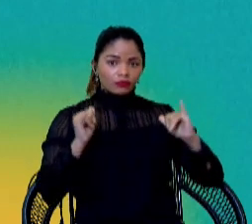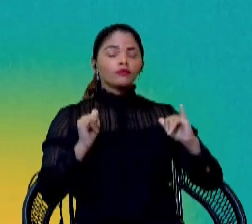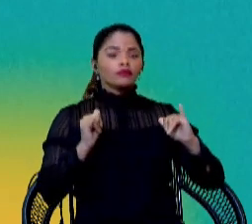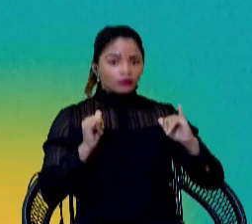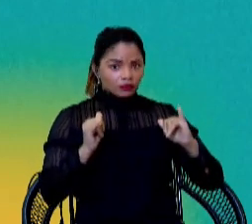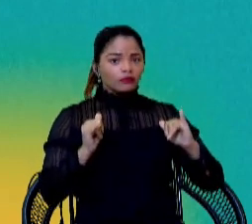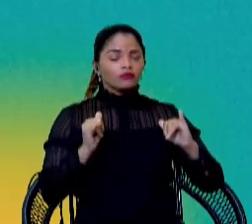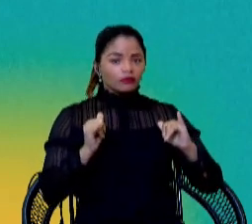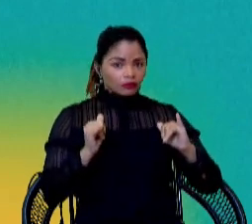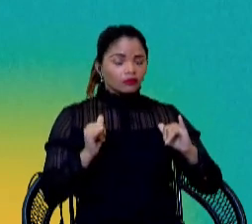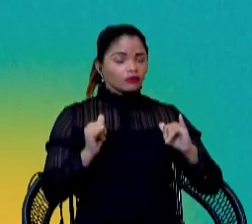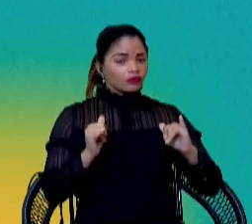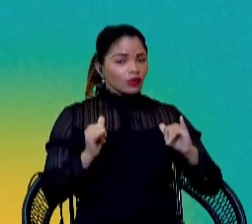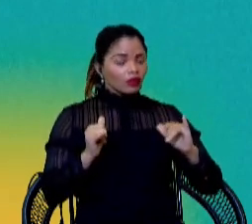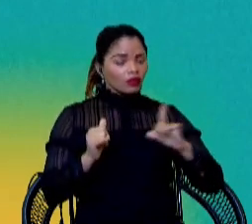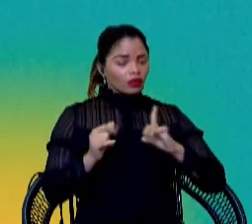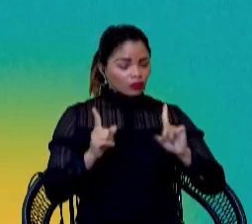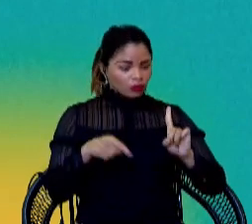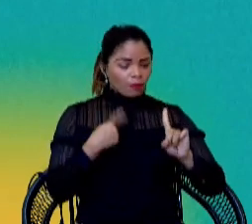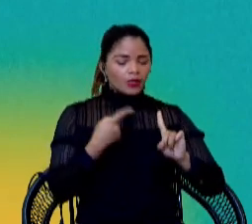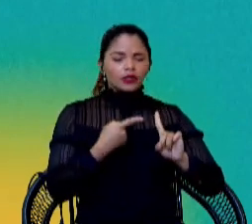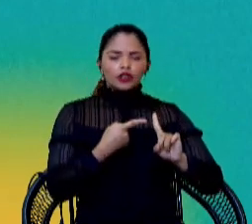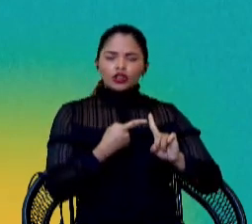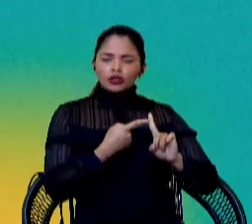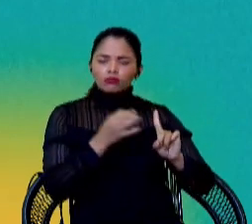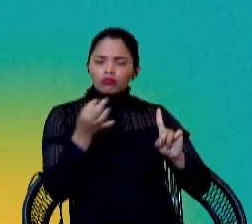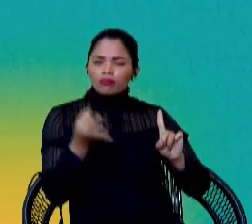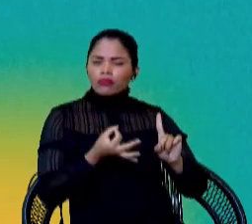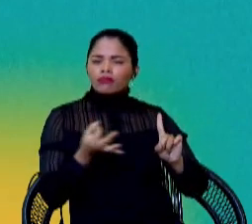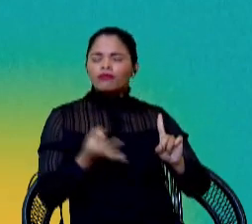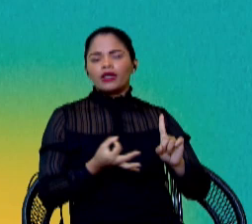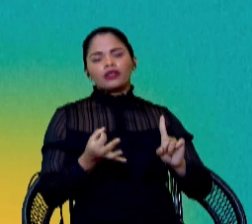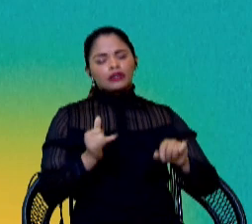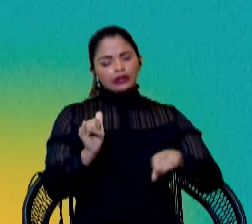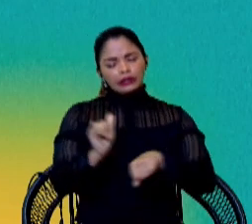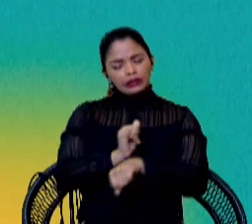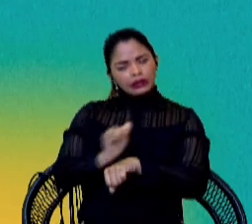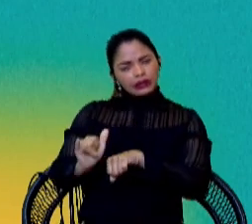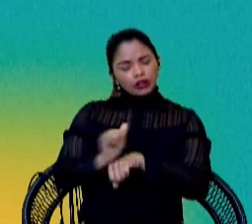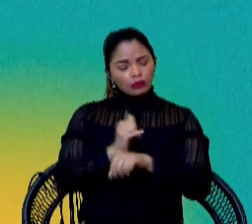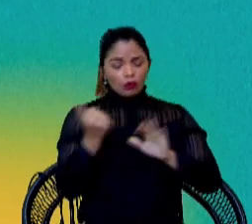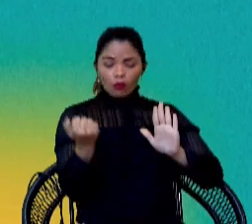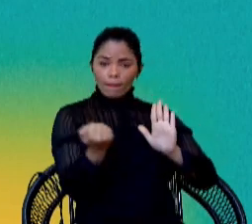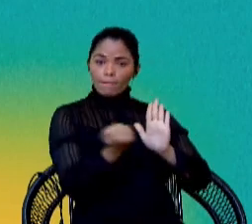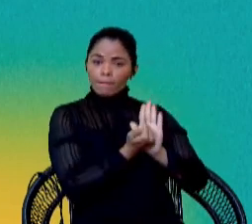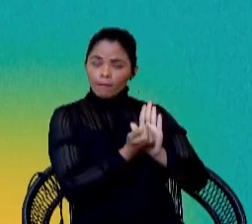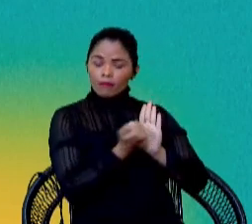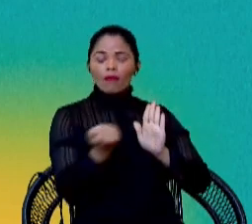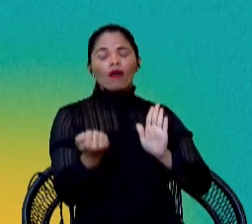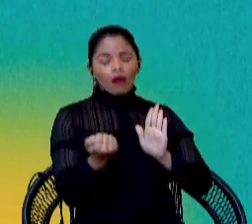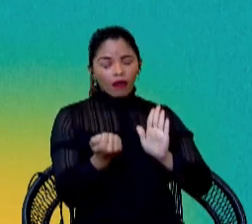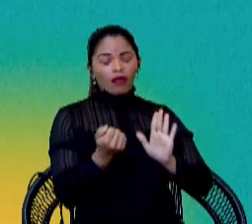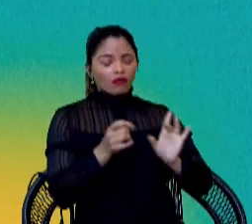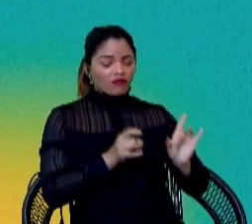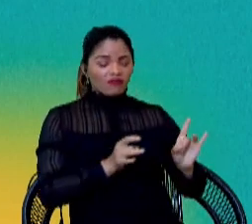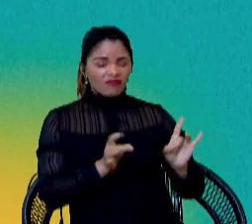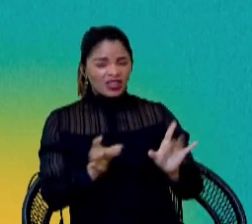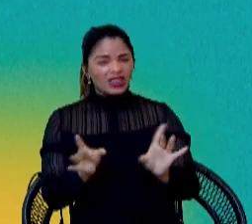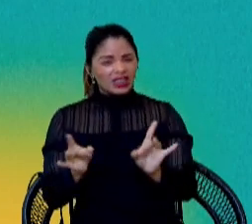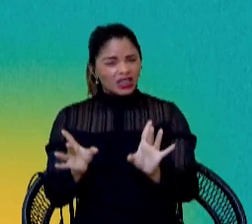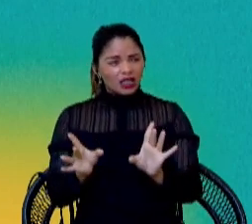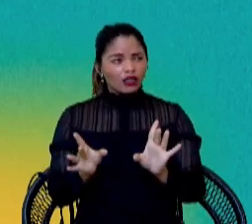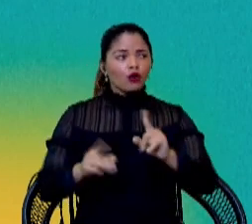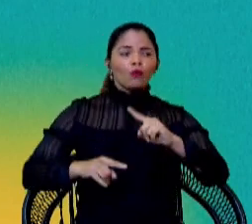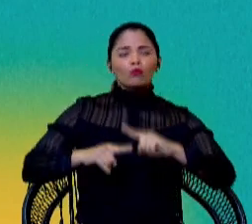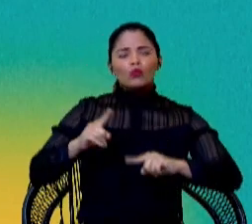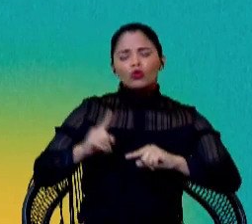uma campanha, a gente tem que ter um objetivo muito bem definido. Seja para mim como marca, né? Ou seja, eu preciso como marca vender mais. Seja para um